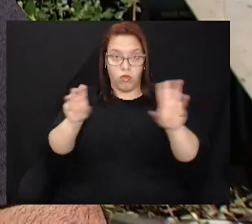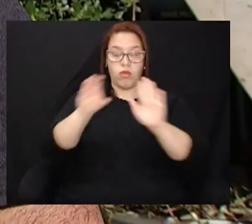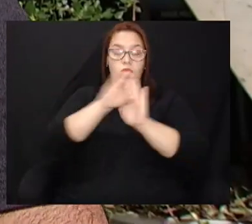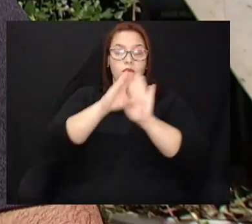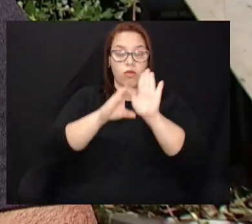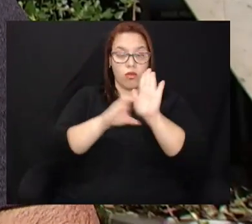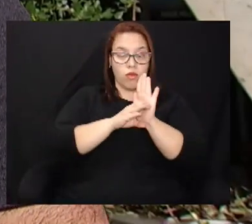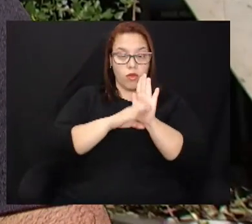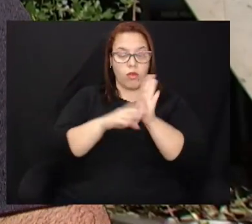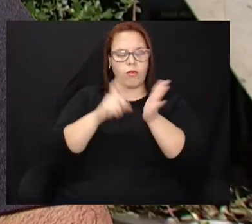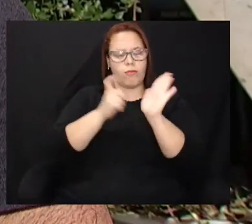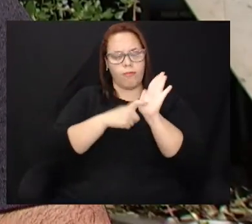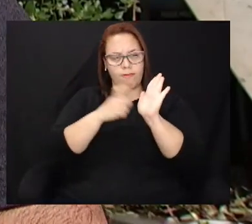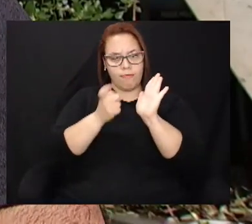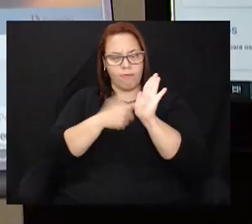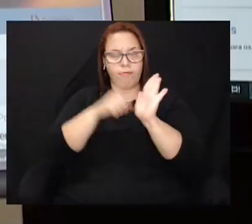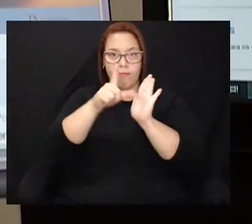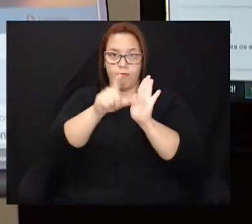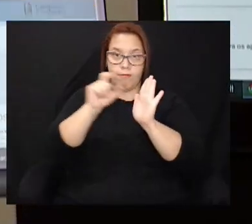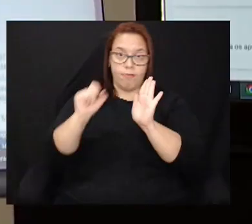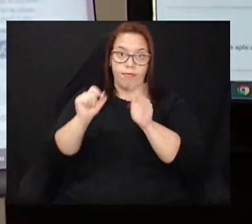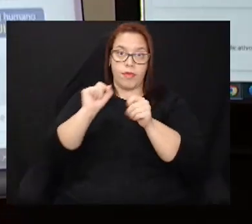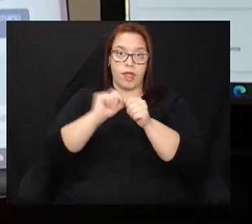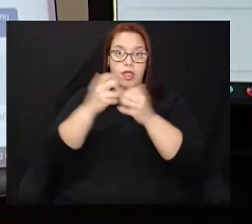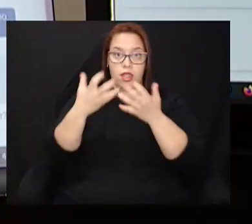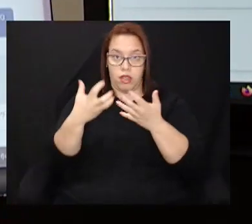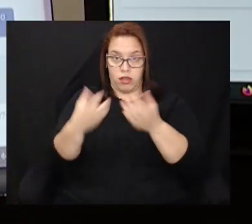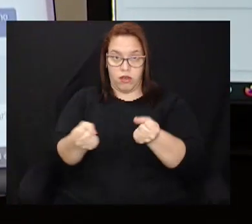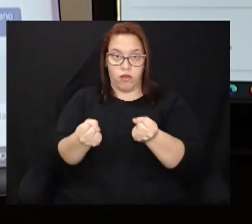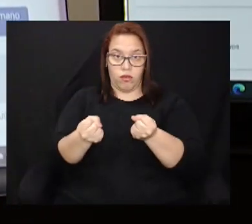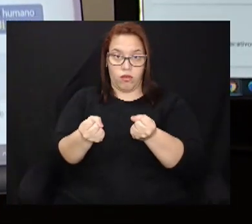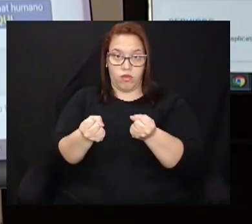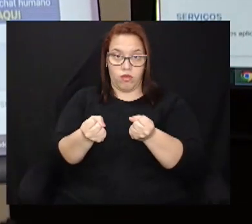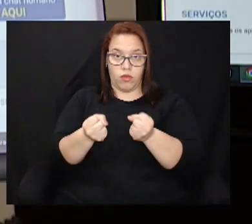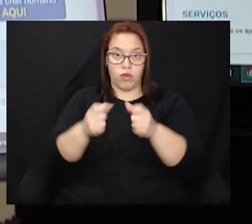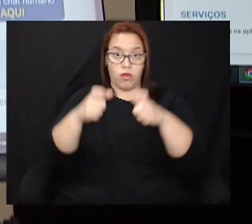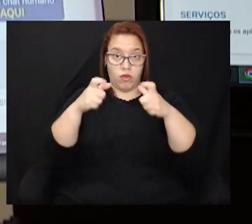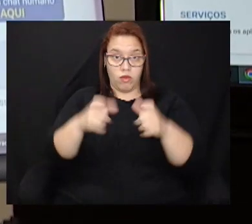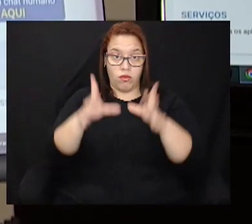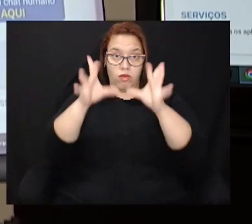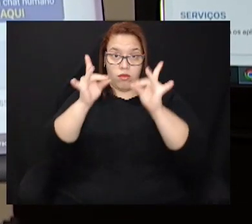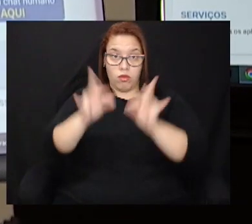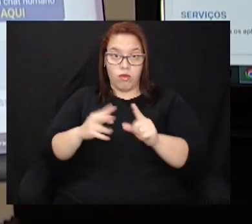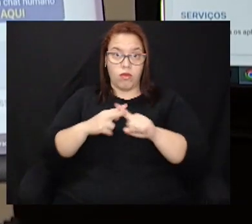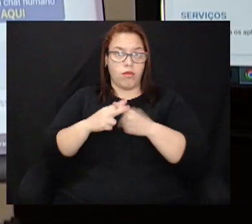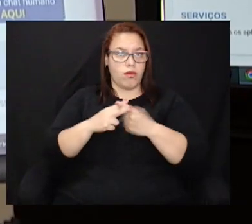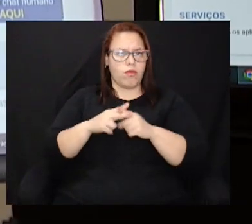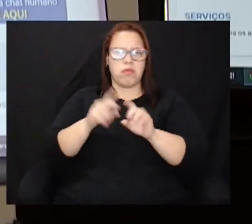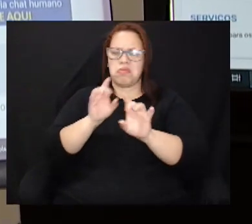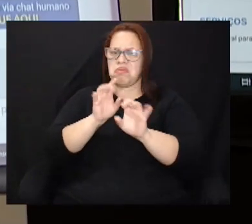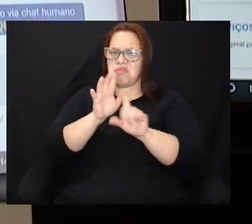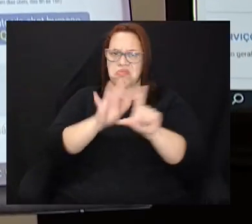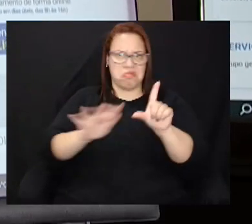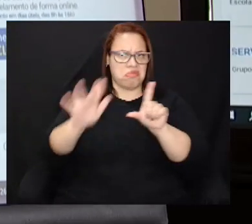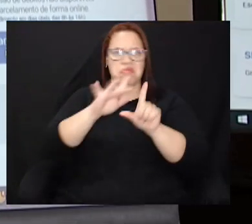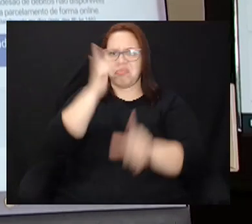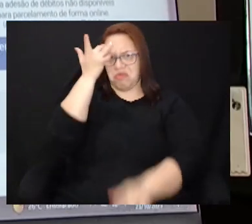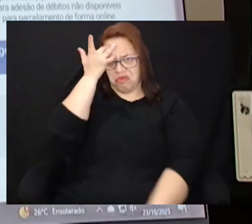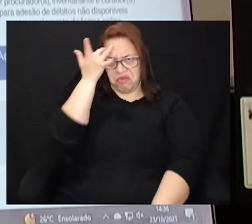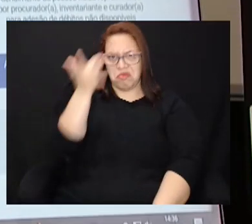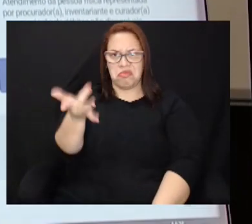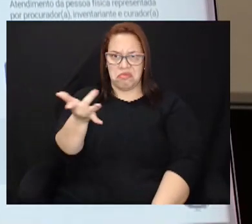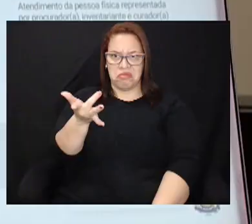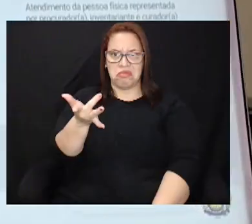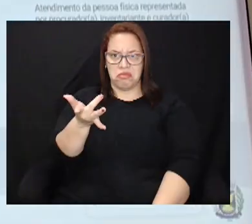página, ele tem a opção lá de fazer a adesão pelo Ambiente Exclusivo, que é uma ferramenta totalmente digital e facilitada que a prefeitura disponibiliza